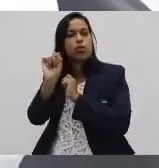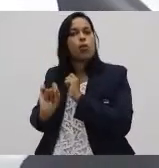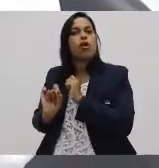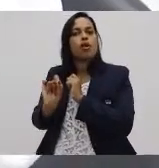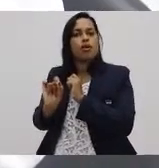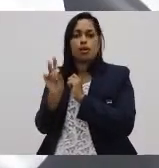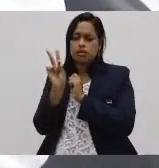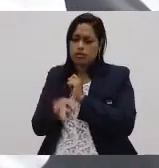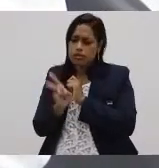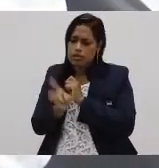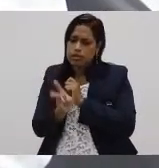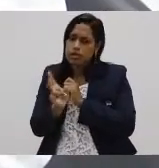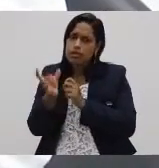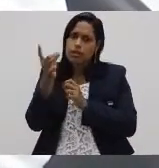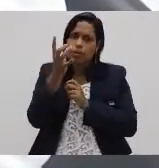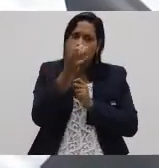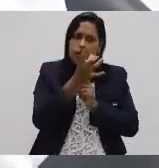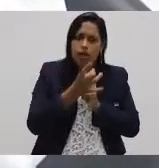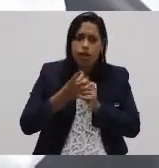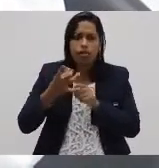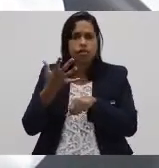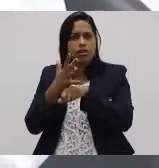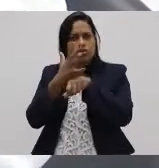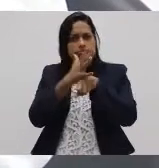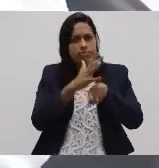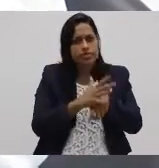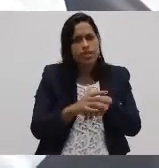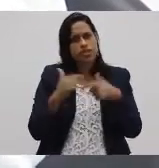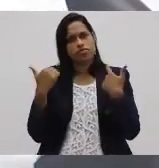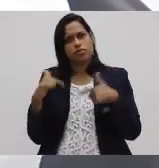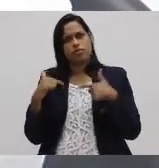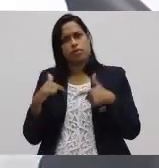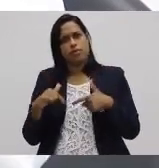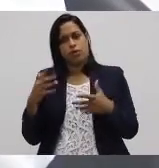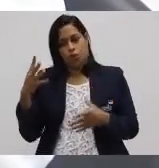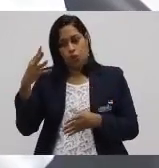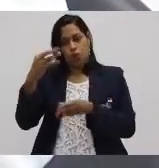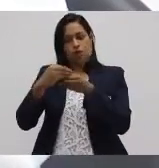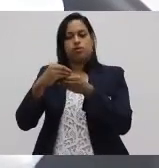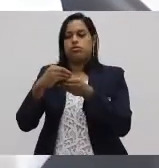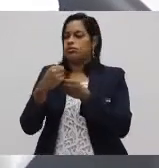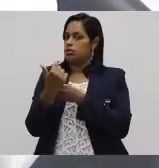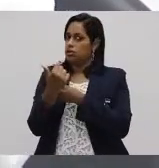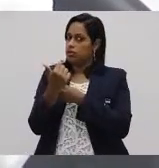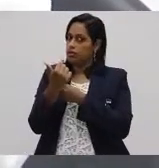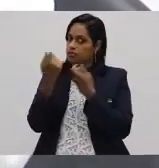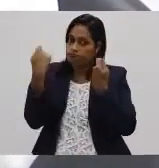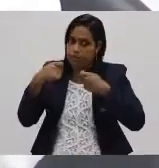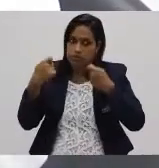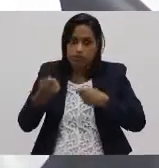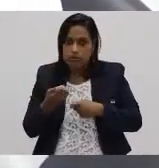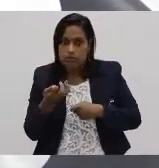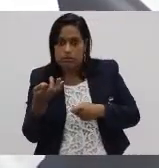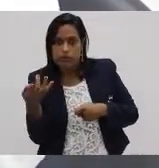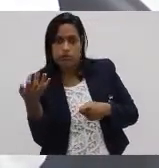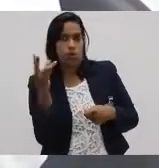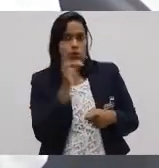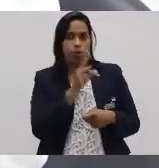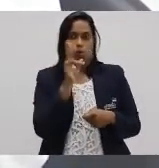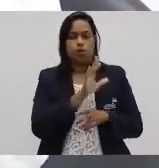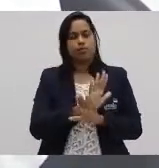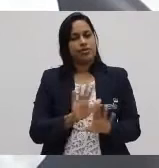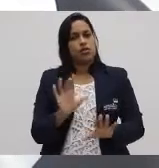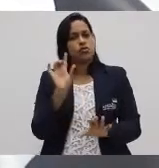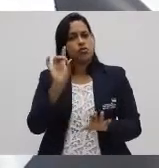produção diária em cada estágio do processo. Voltando, resumindo, nada de excesso, nada de produção exagerada, só aquilo